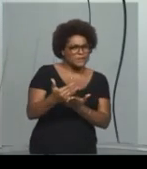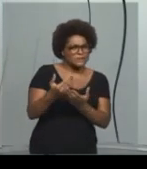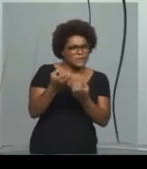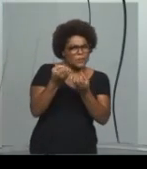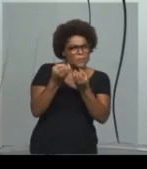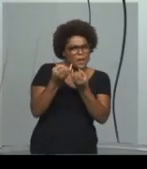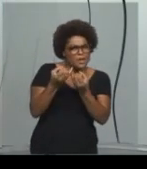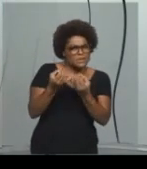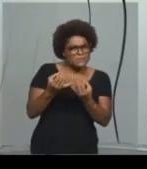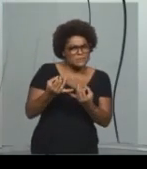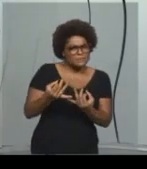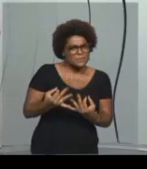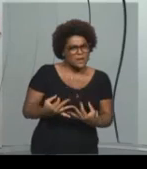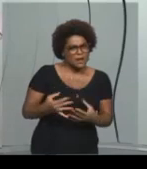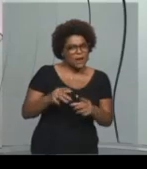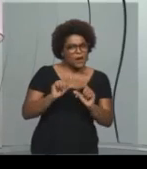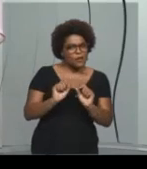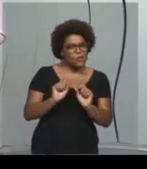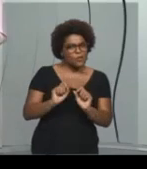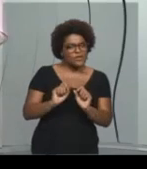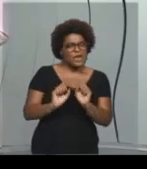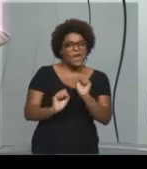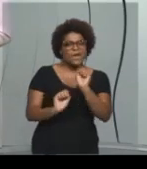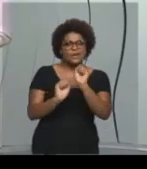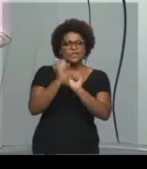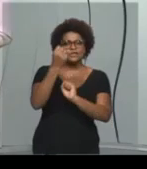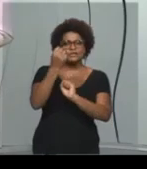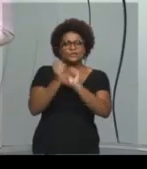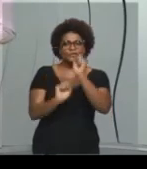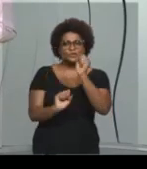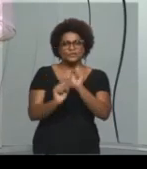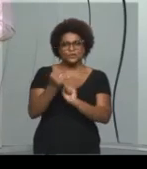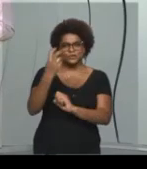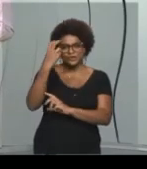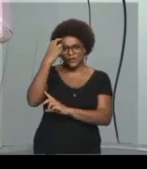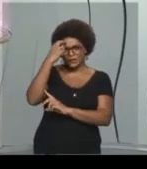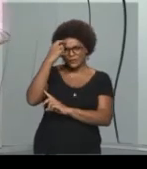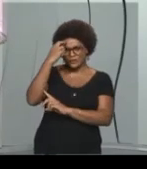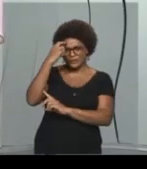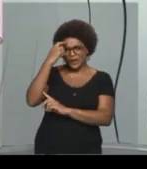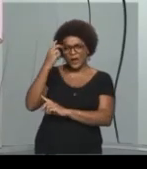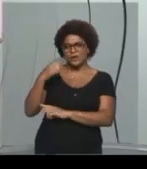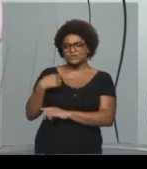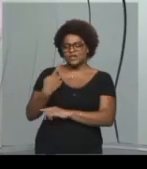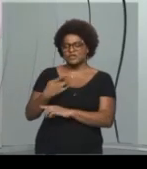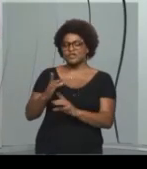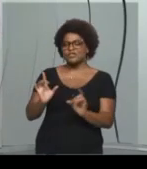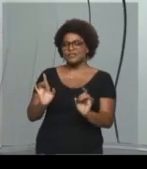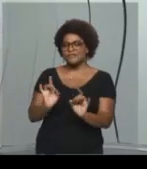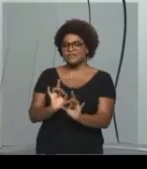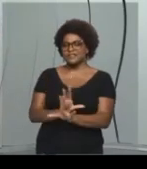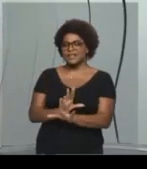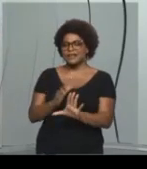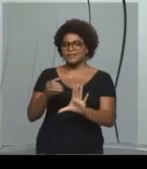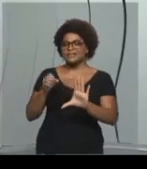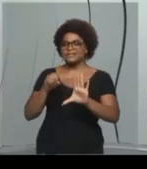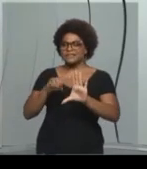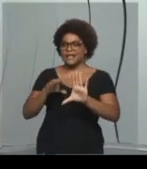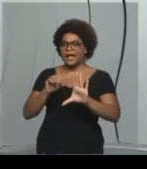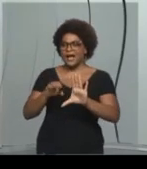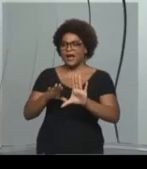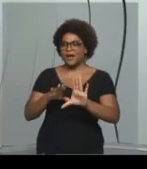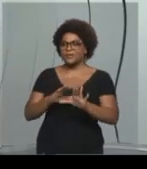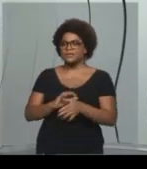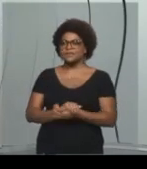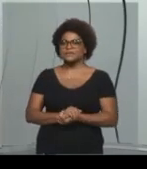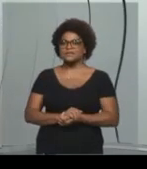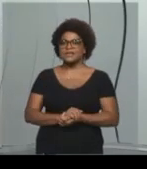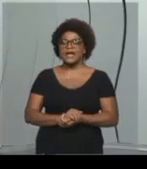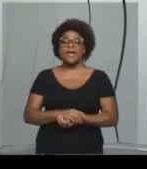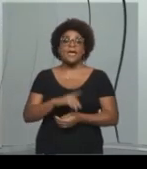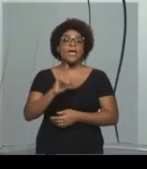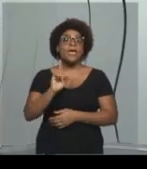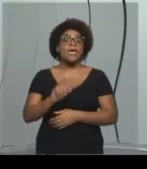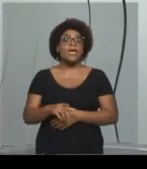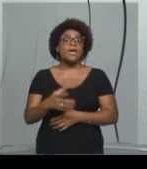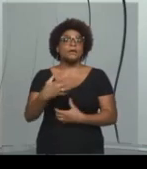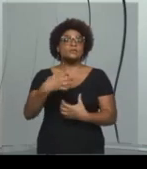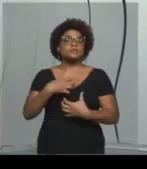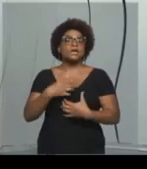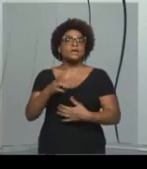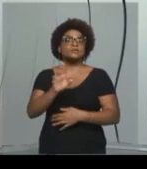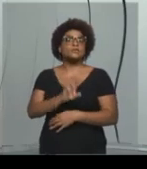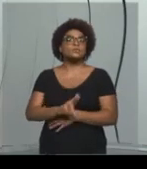definição de indústria cultural. Só para a gente finalizar a nossa aula aqui, é uma expressão usada para aludir à manipulação